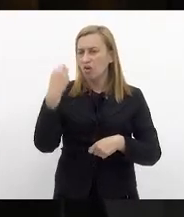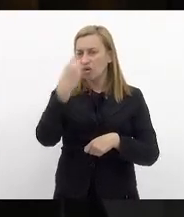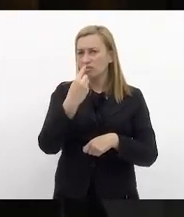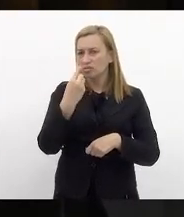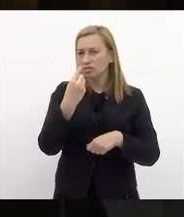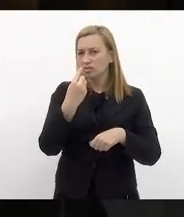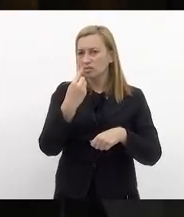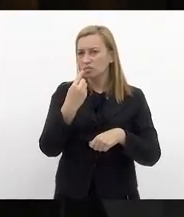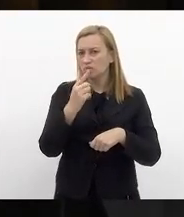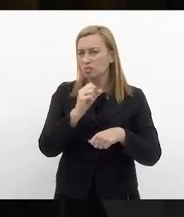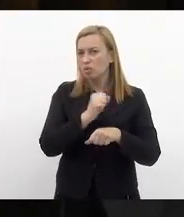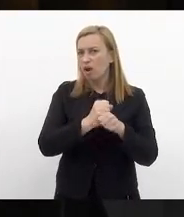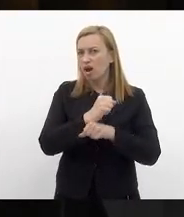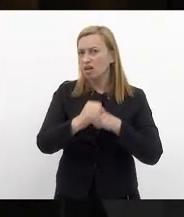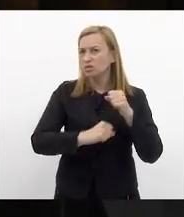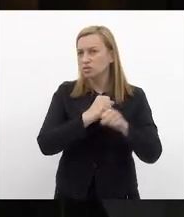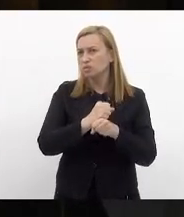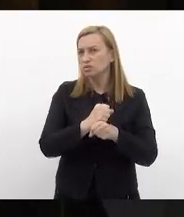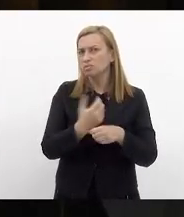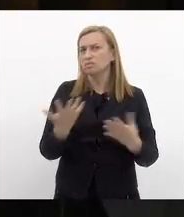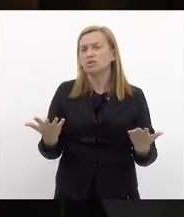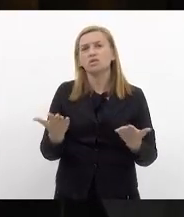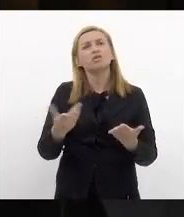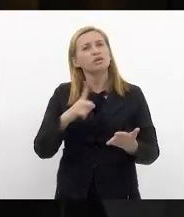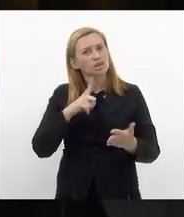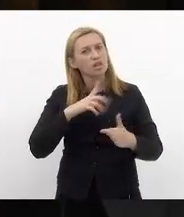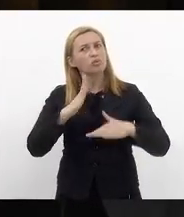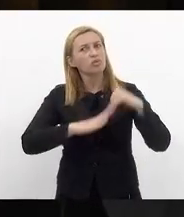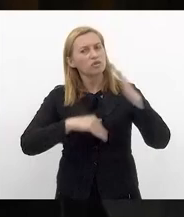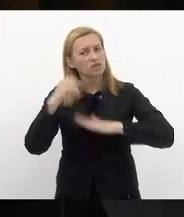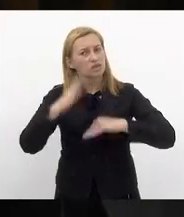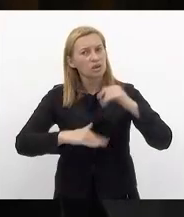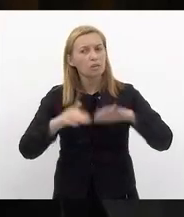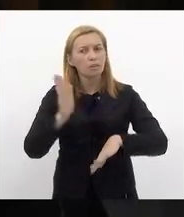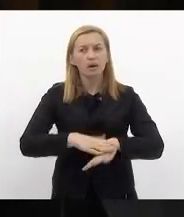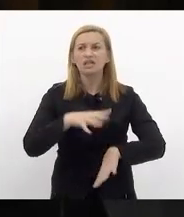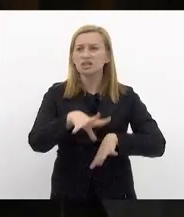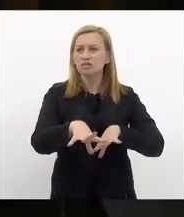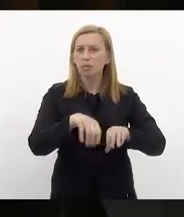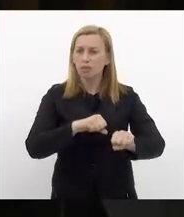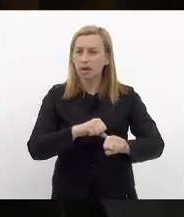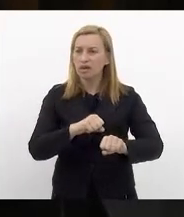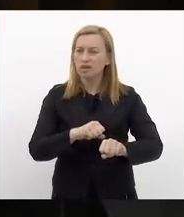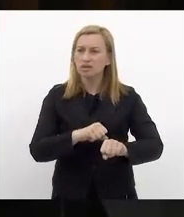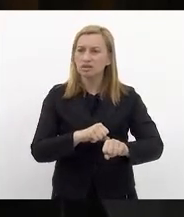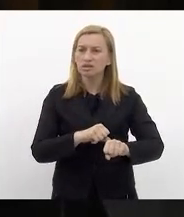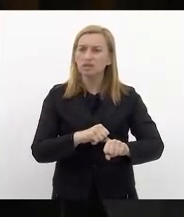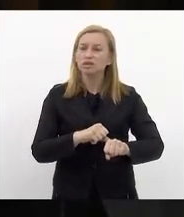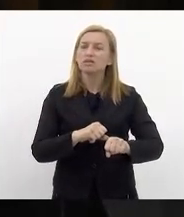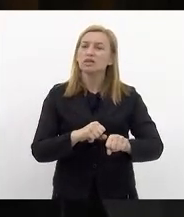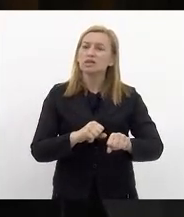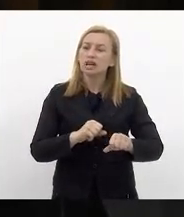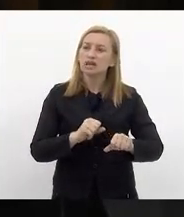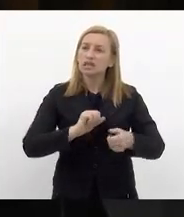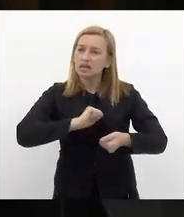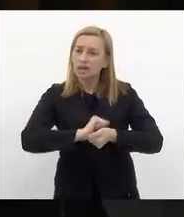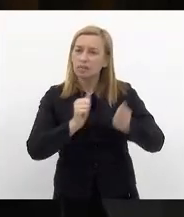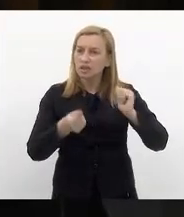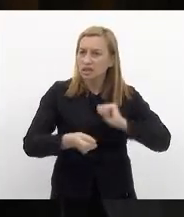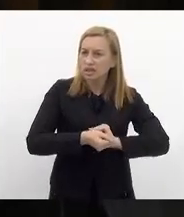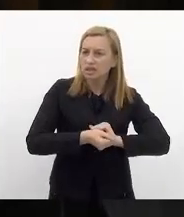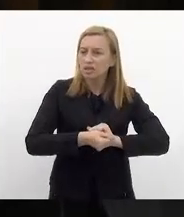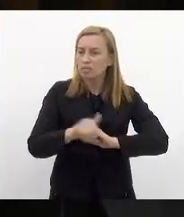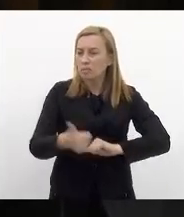ano. Assim nós vamos ter profissionais mais bem formados, que vão estar se atualizando,